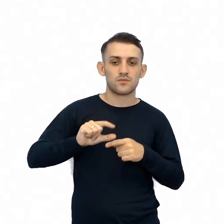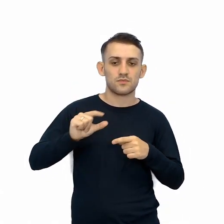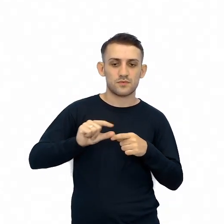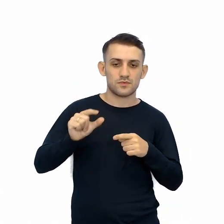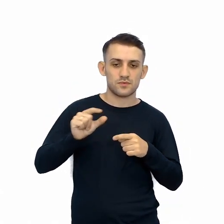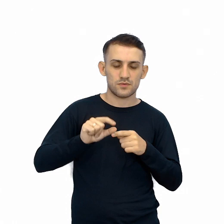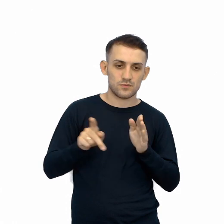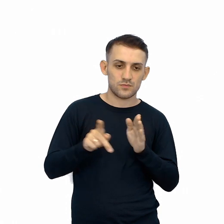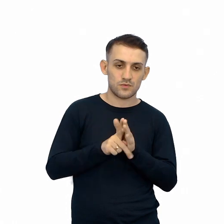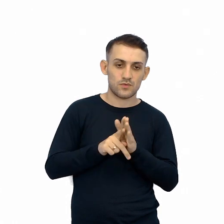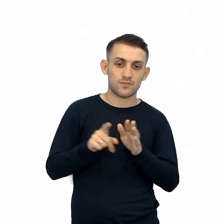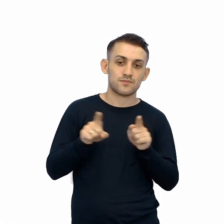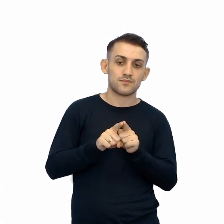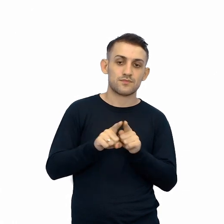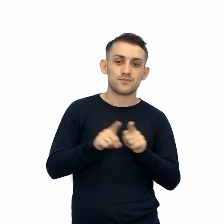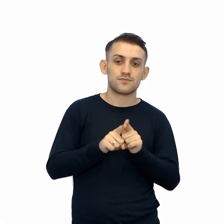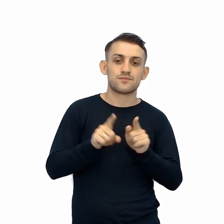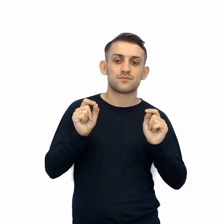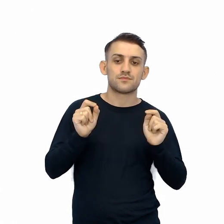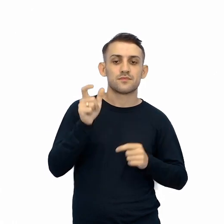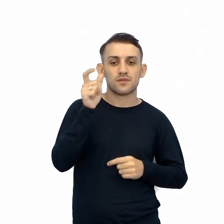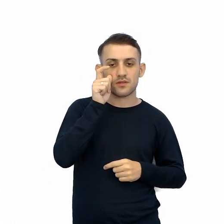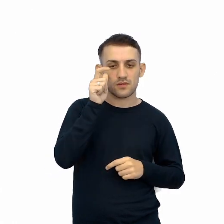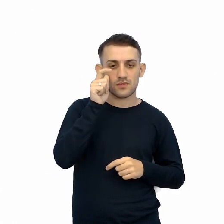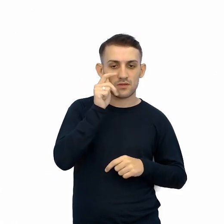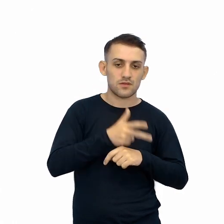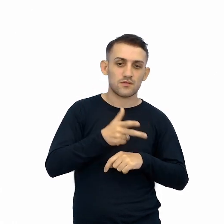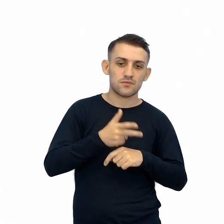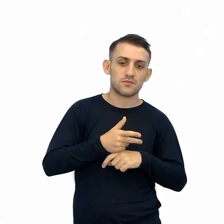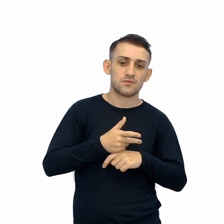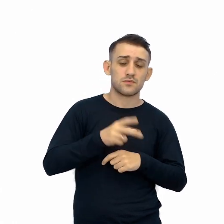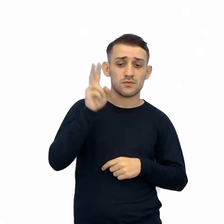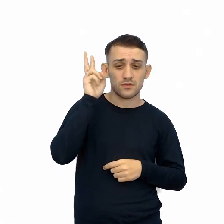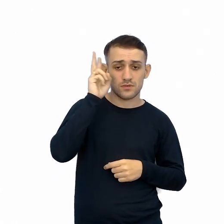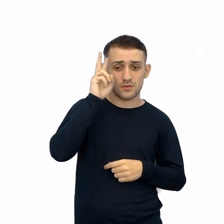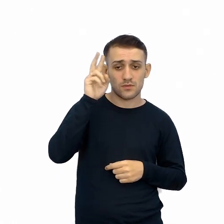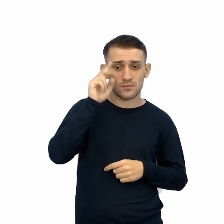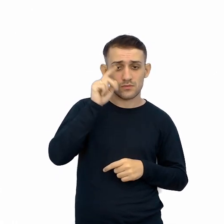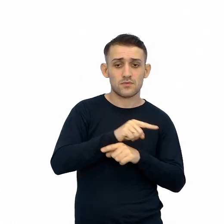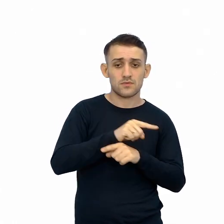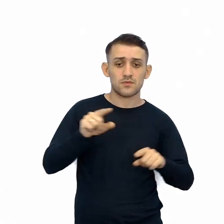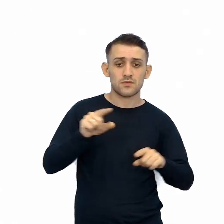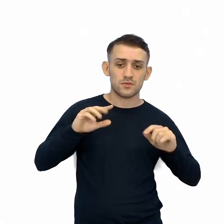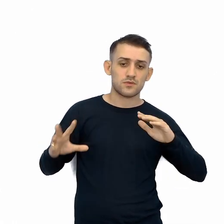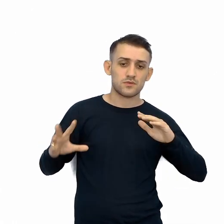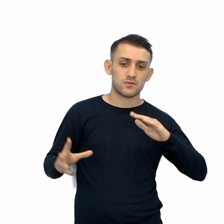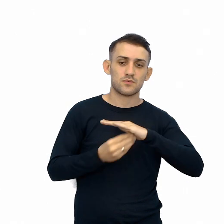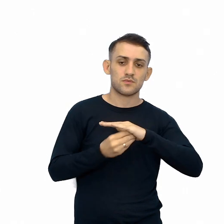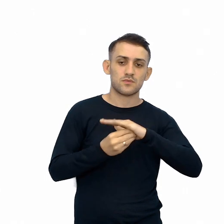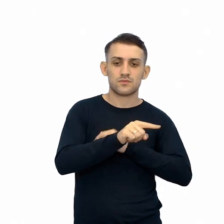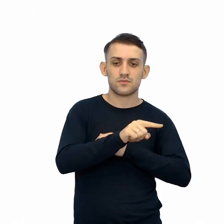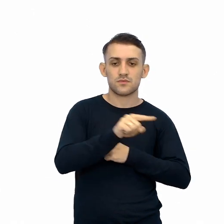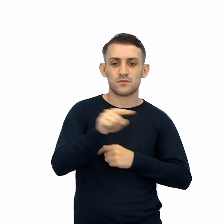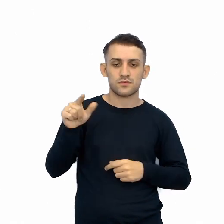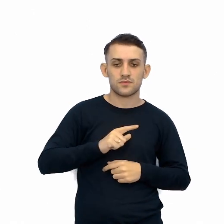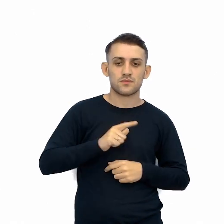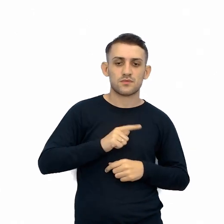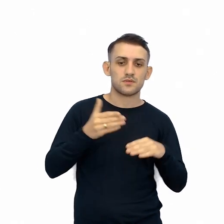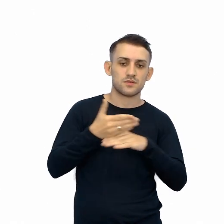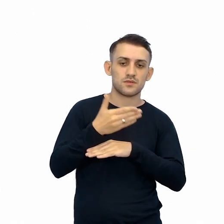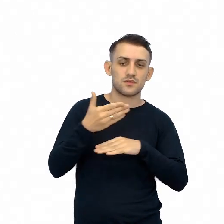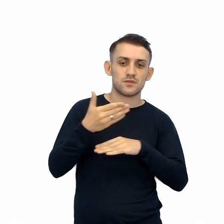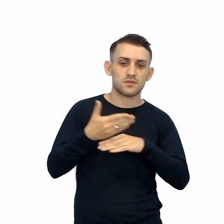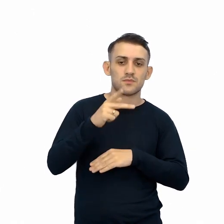né? E assistir ao vídeo. Lembro a vocês que no repositório vocês têm acesso